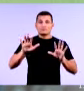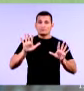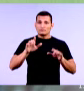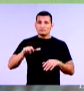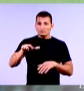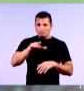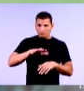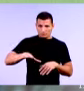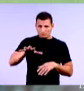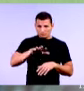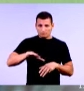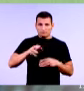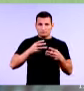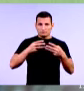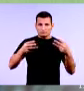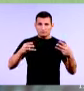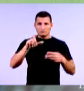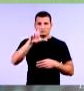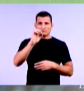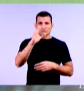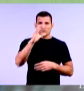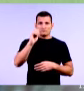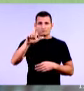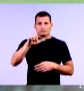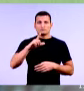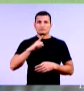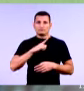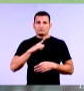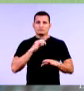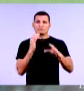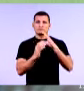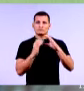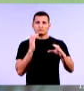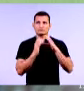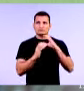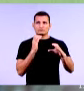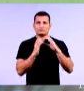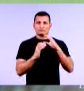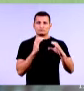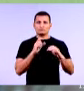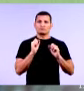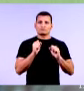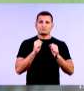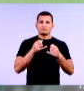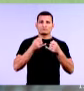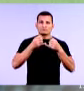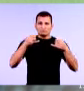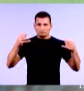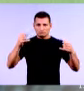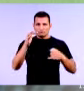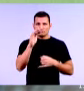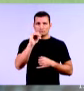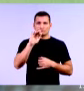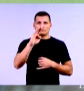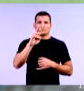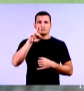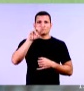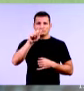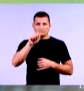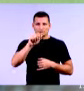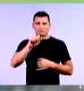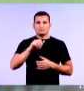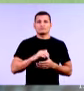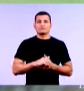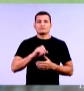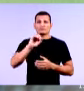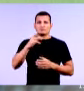comunicam através desses links, dessas conexões, que podem ser de fibra ou através de